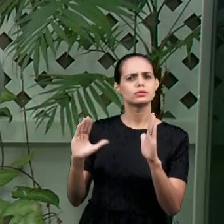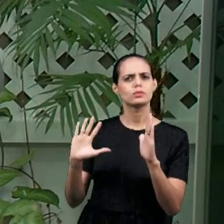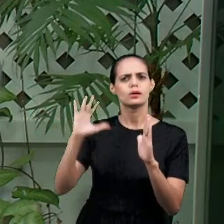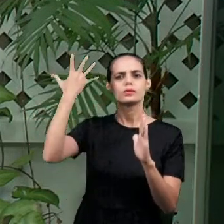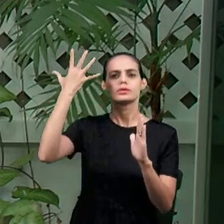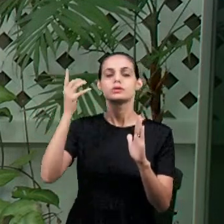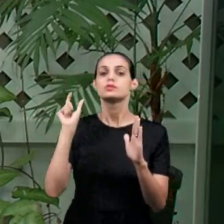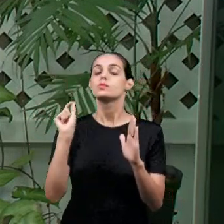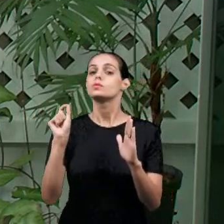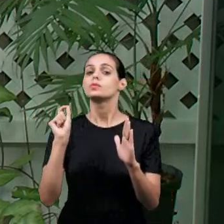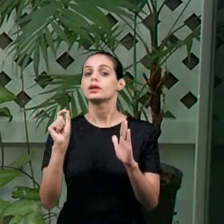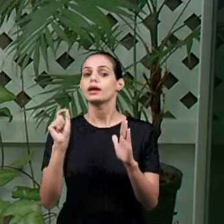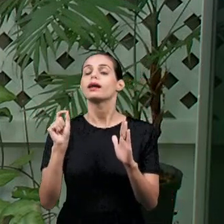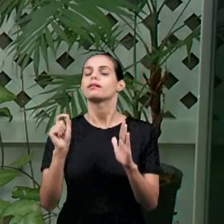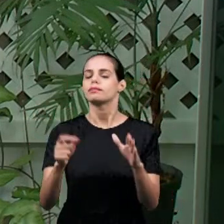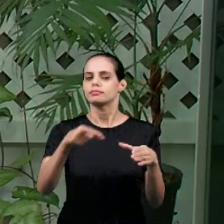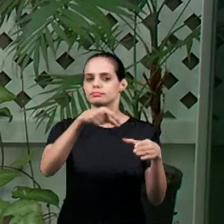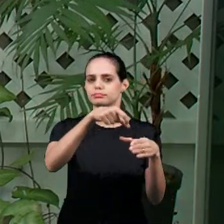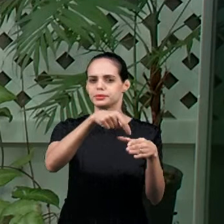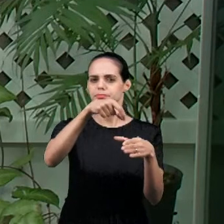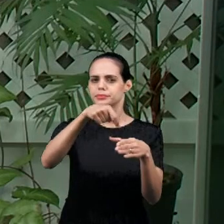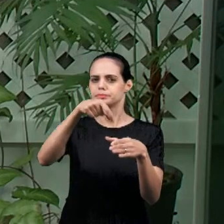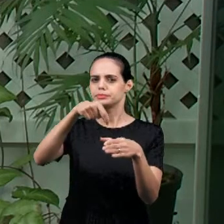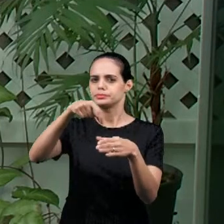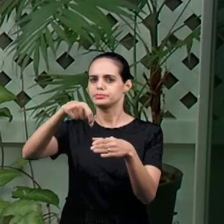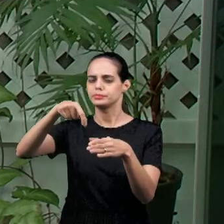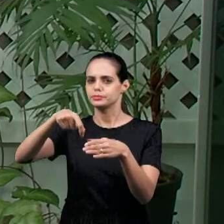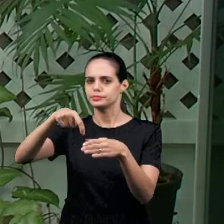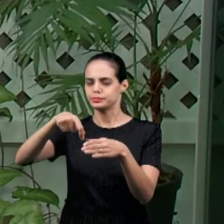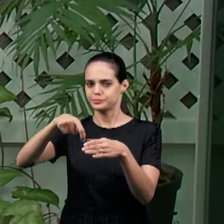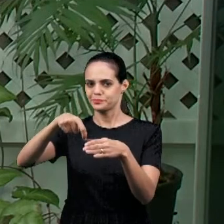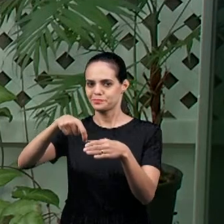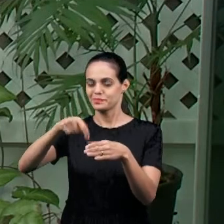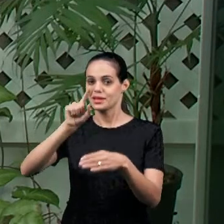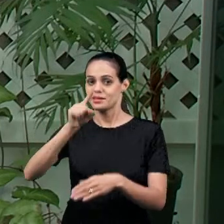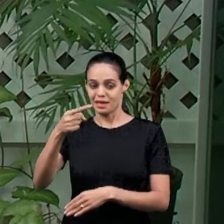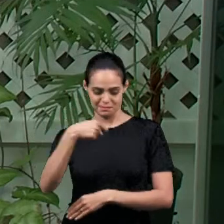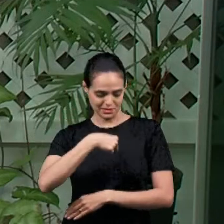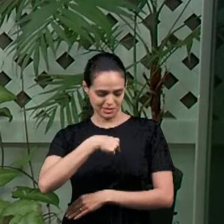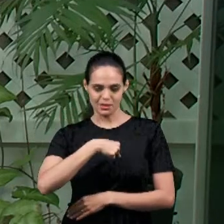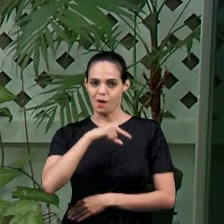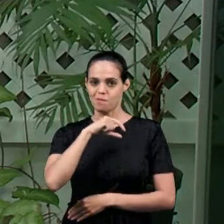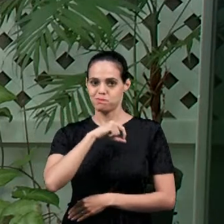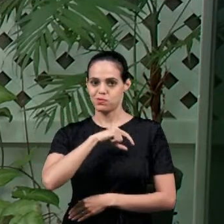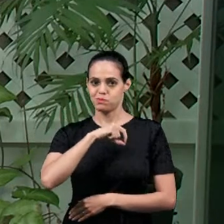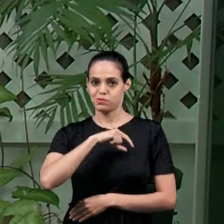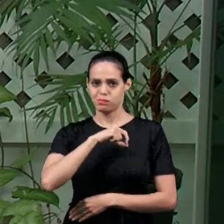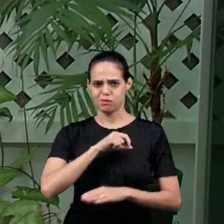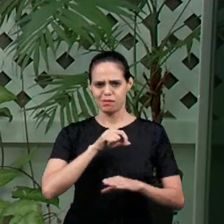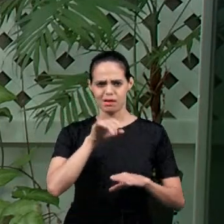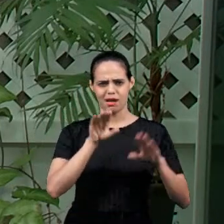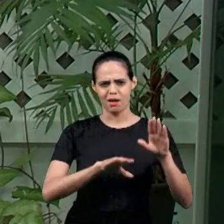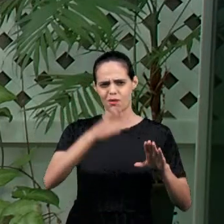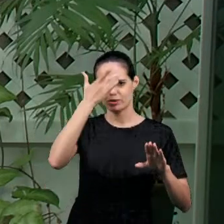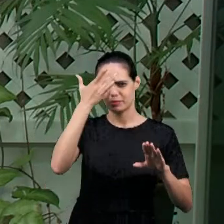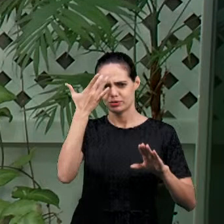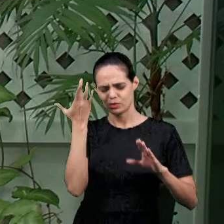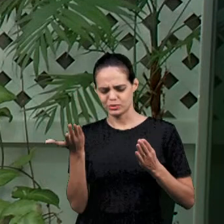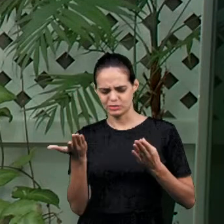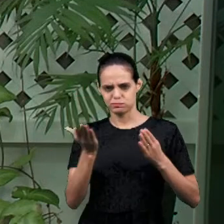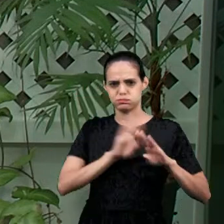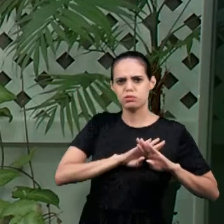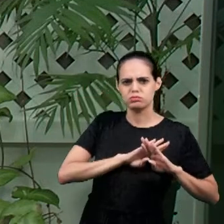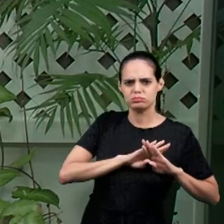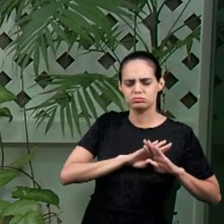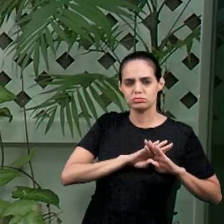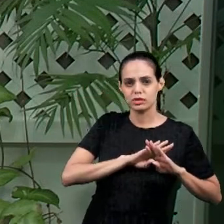A semente lançada, o coração para alguns fechado, o outro a operação